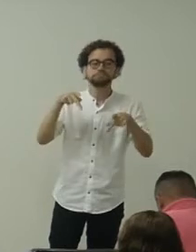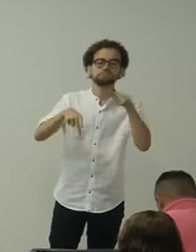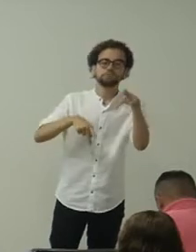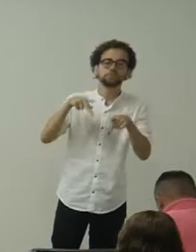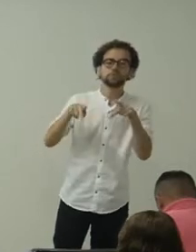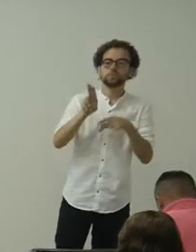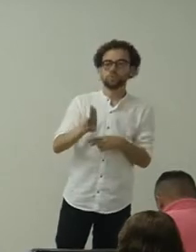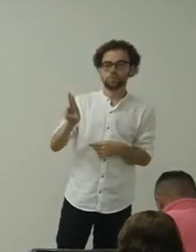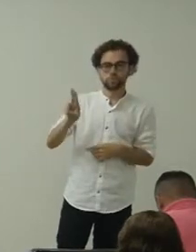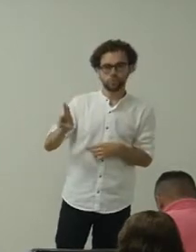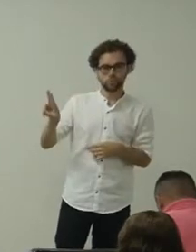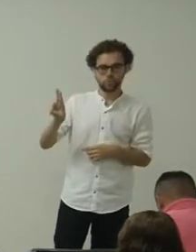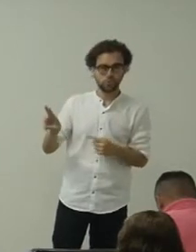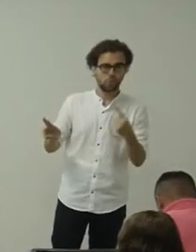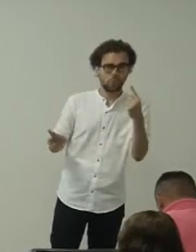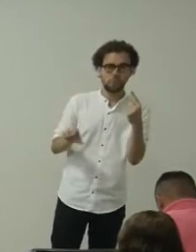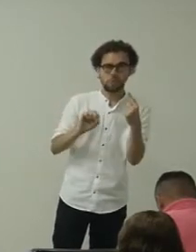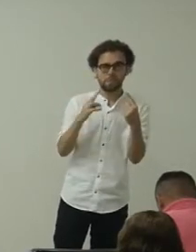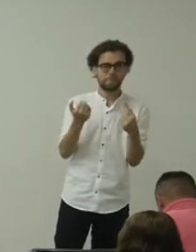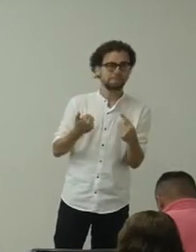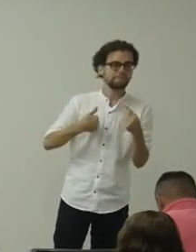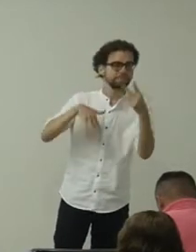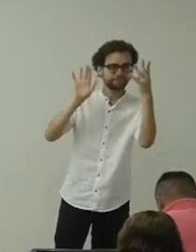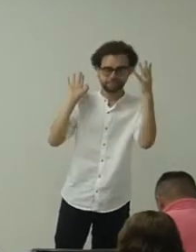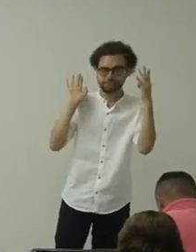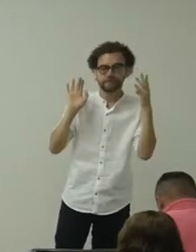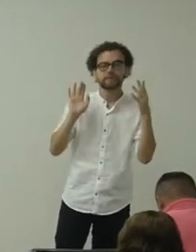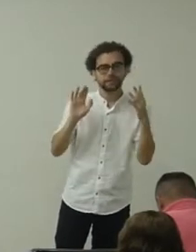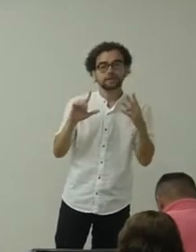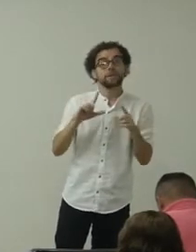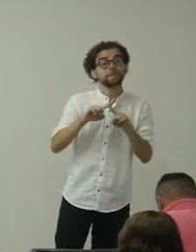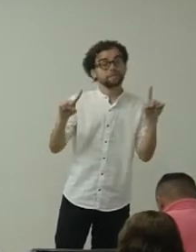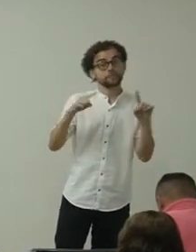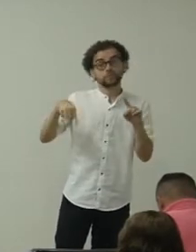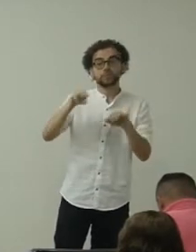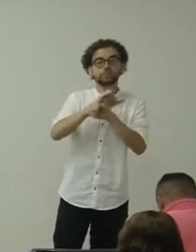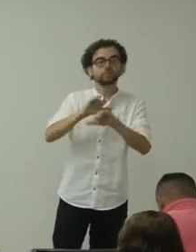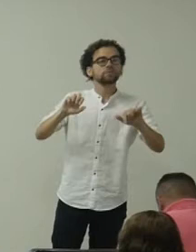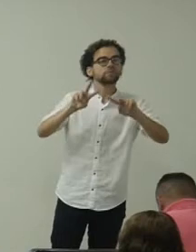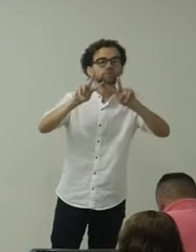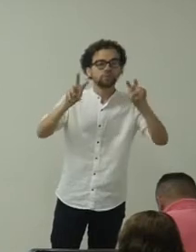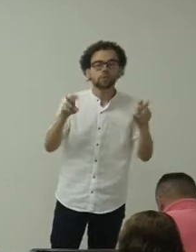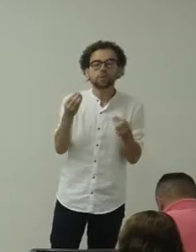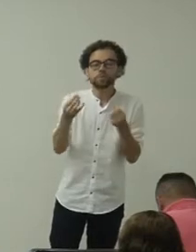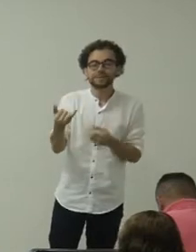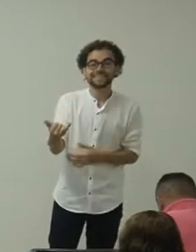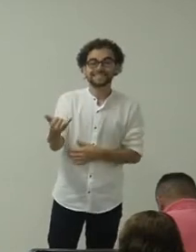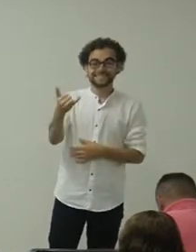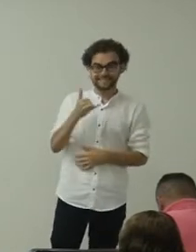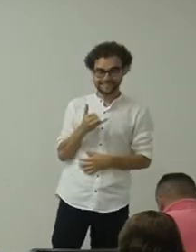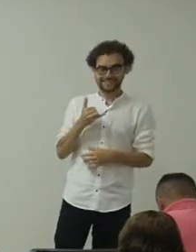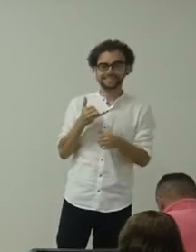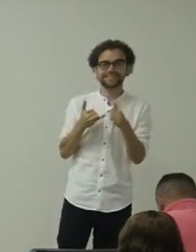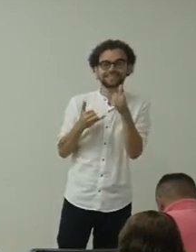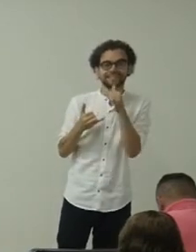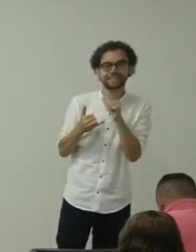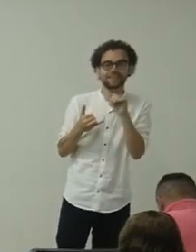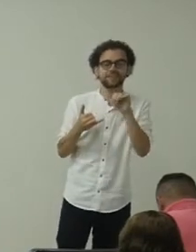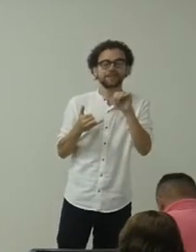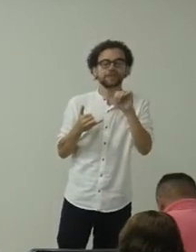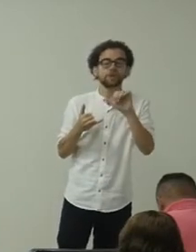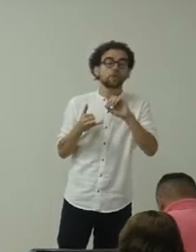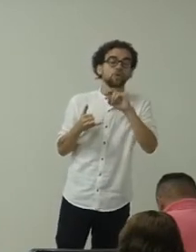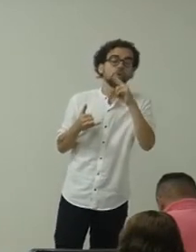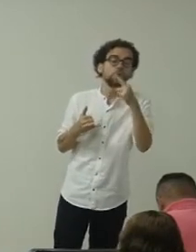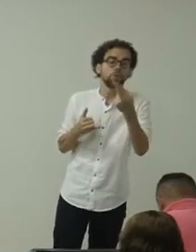se utiliza, mais de um por pessoa. Mas aí a gente está falando o quê? de reter esse aparelho do feminino,